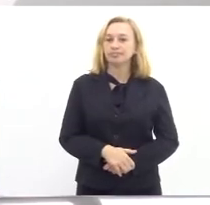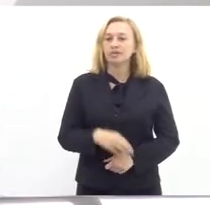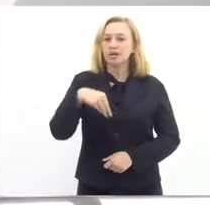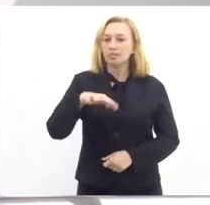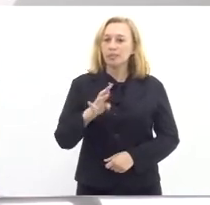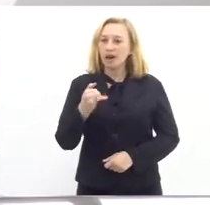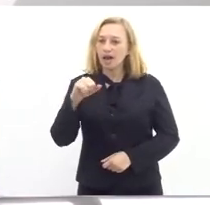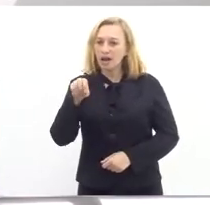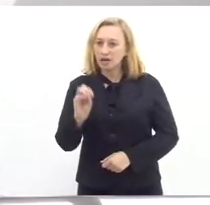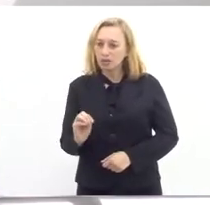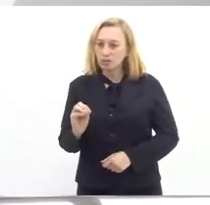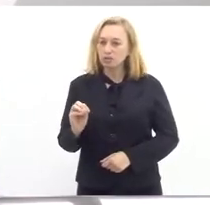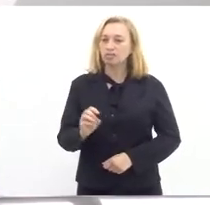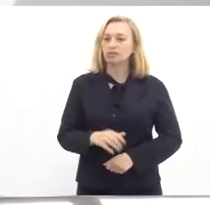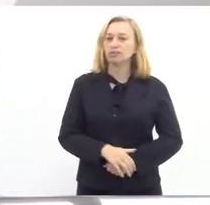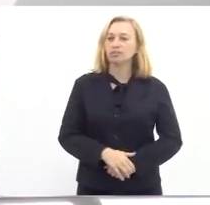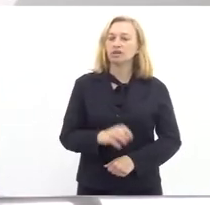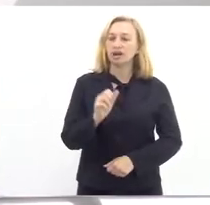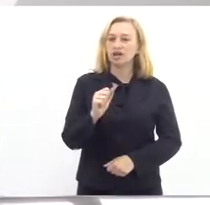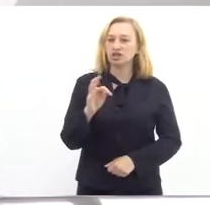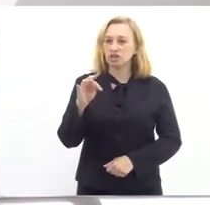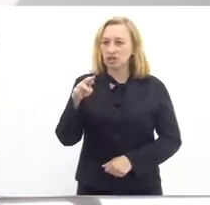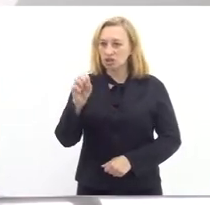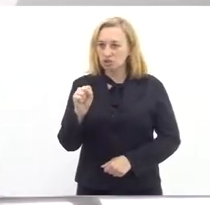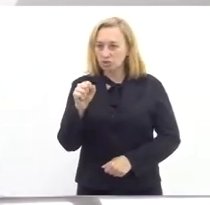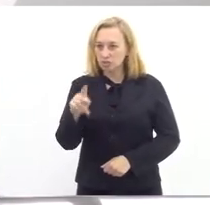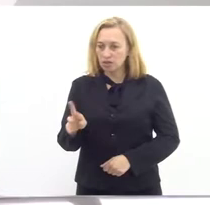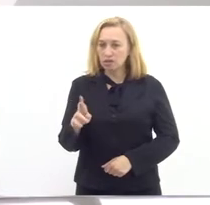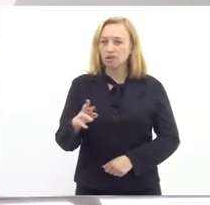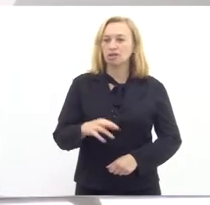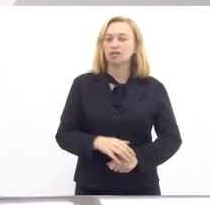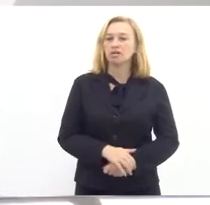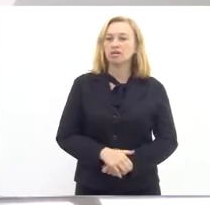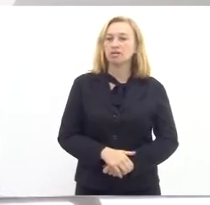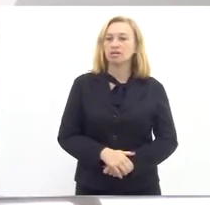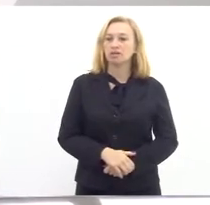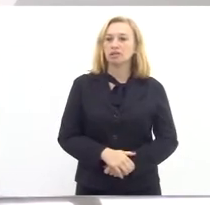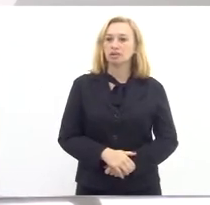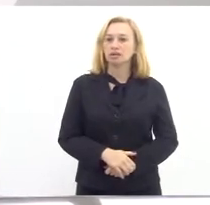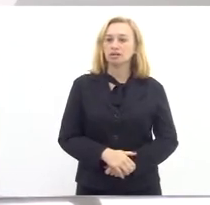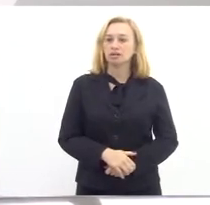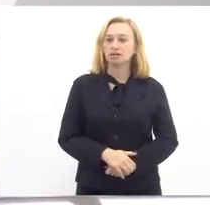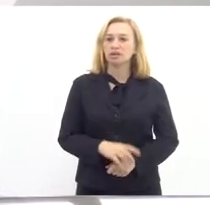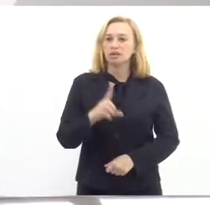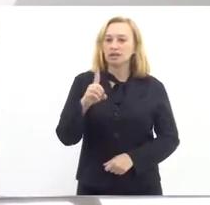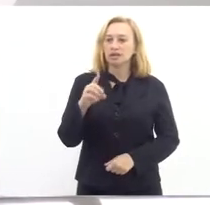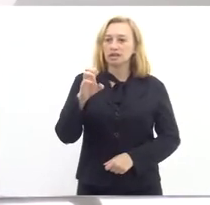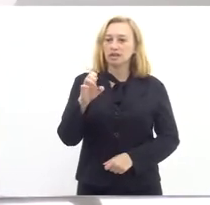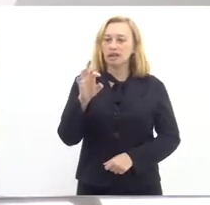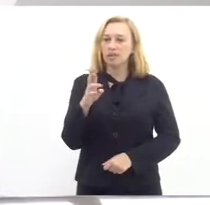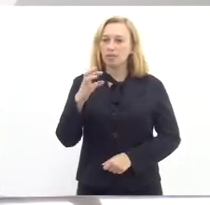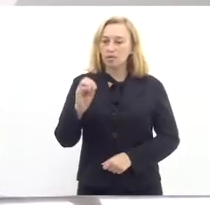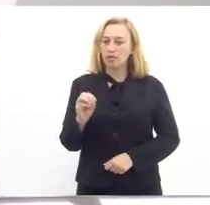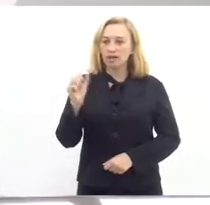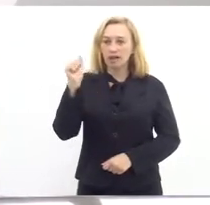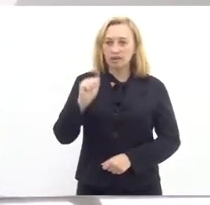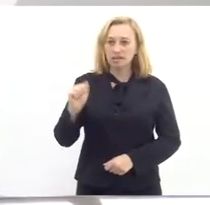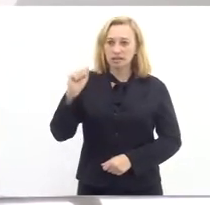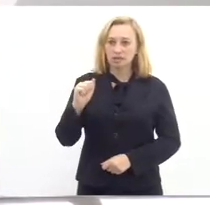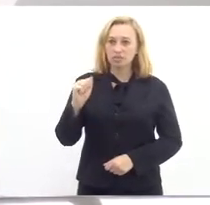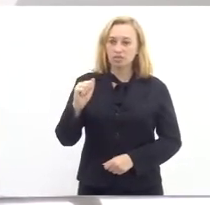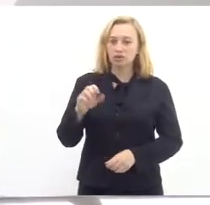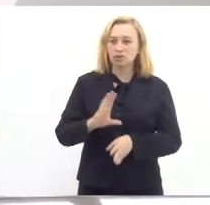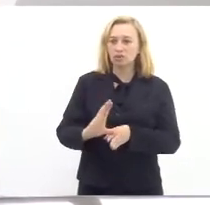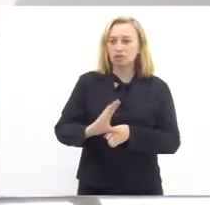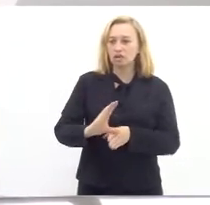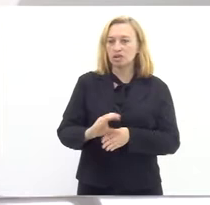Mário Eduardo, procurador-geral da Getransp, Ivana Junqueira da Getransp, Débora Menezes, assessora do conselheiro